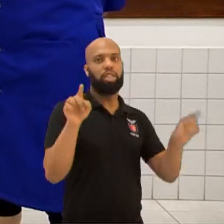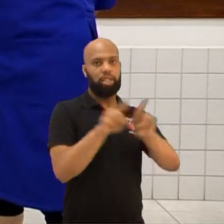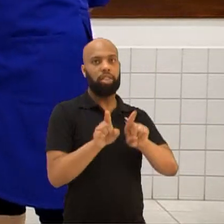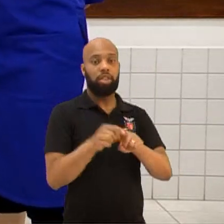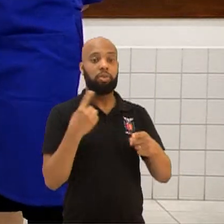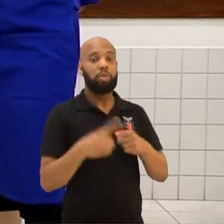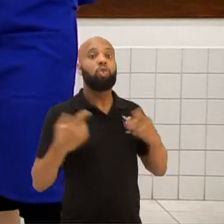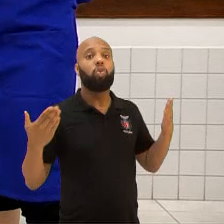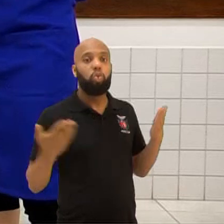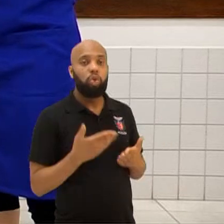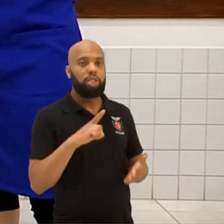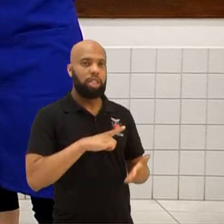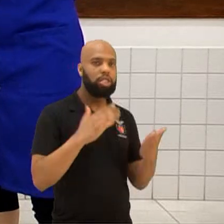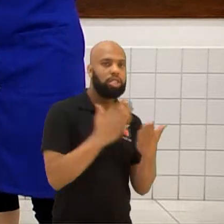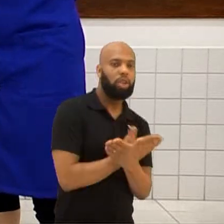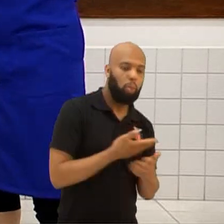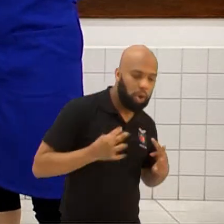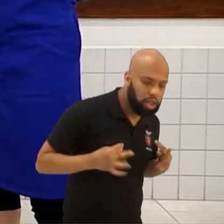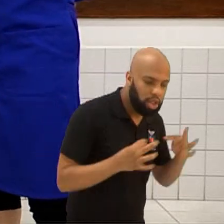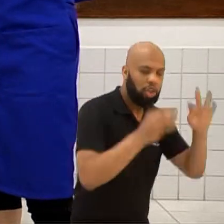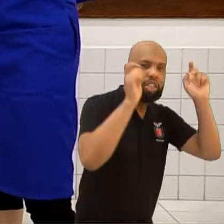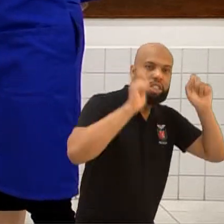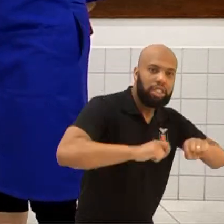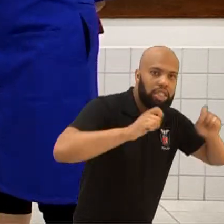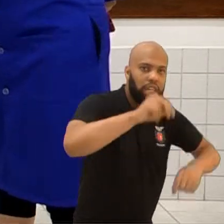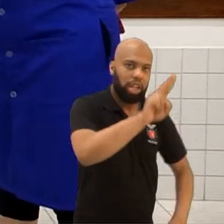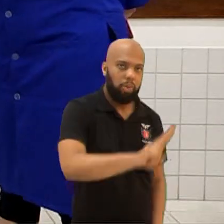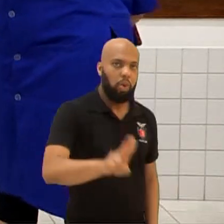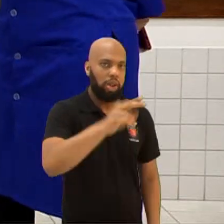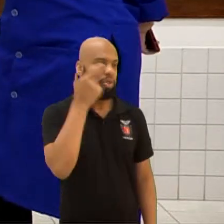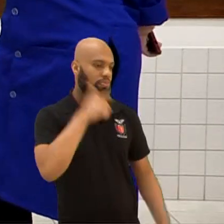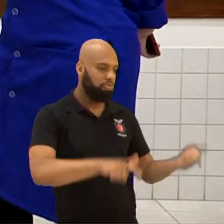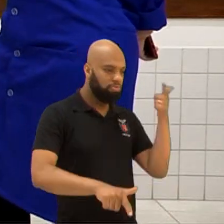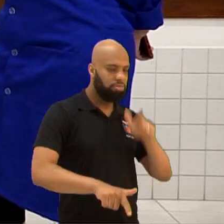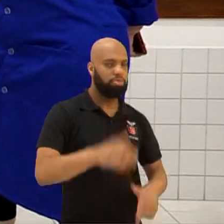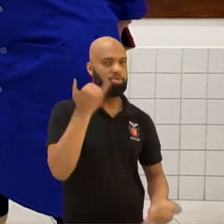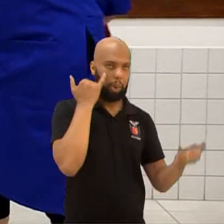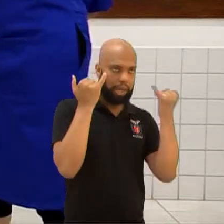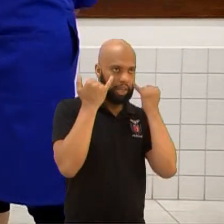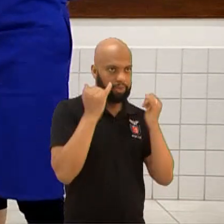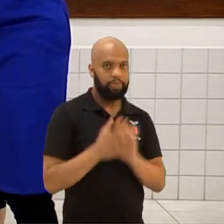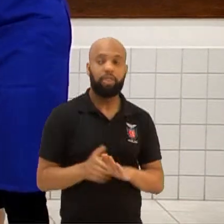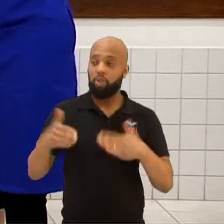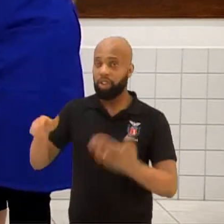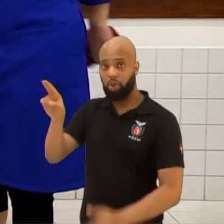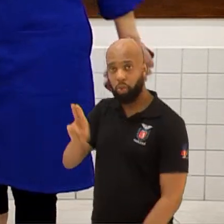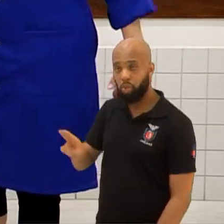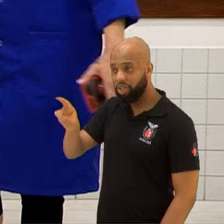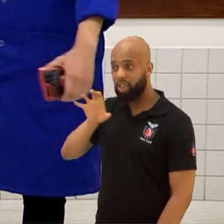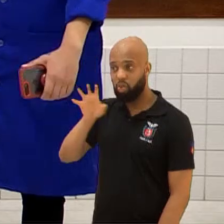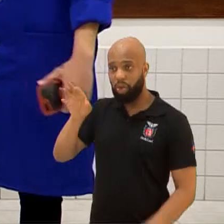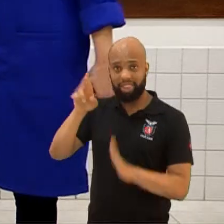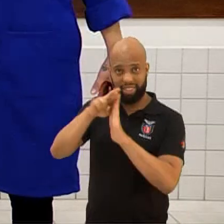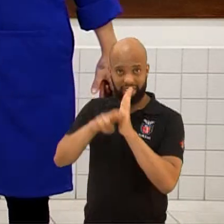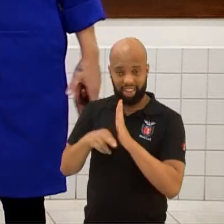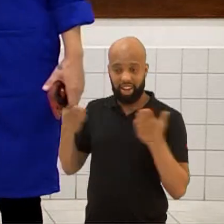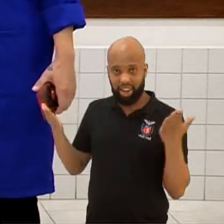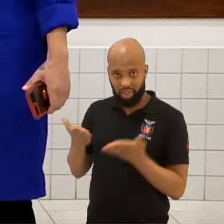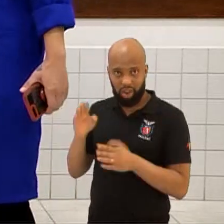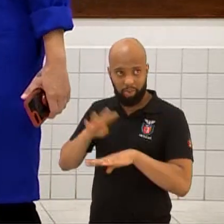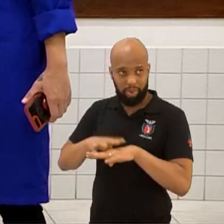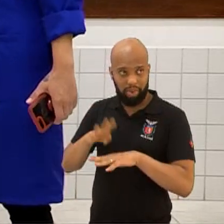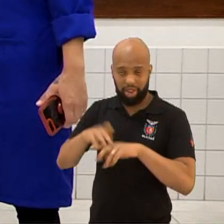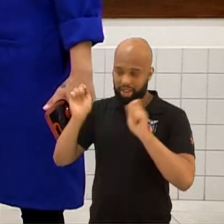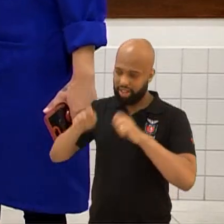algumas tecnologias, né, que podem ser aplicadas para obtermos esses dados. Então, usando o Teorema de Thales, nós podemos medir a altura